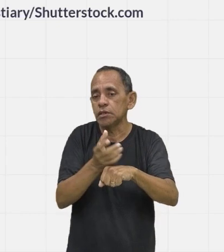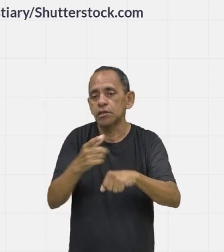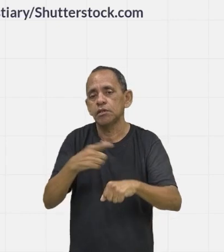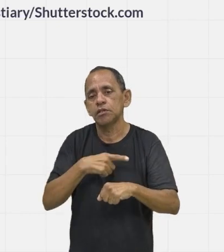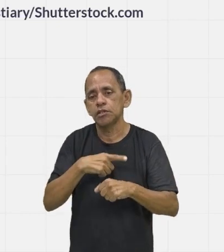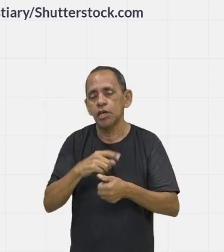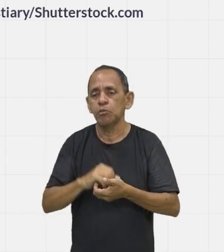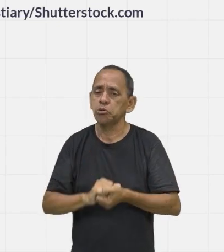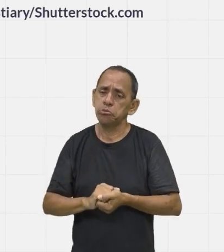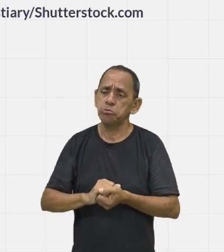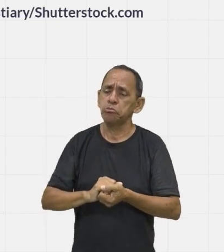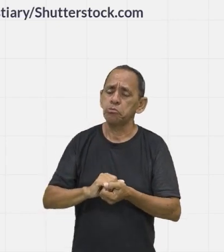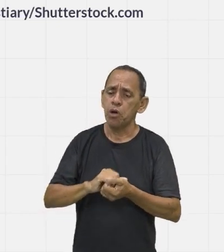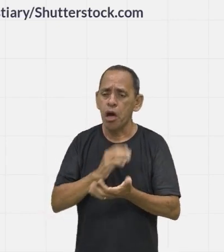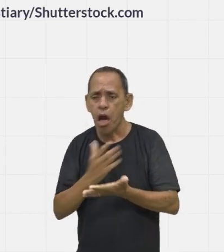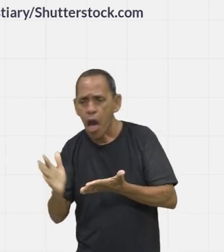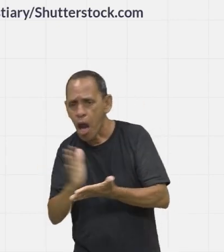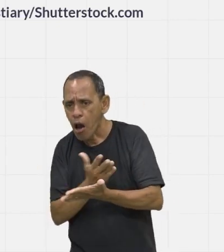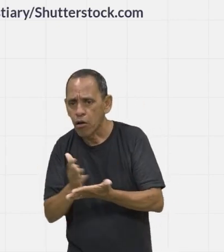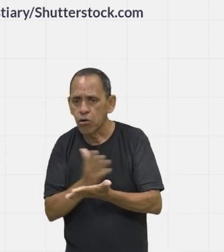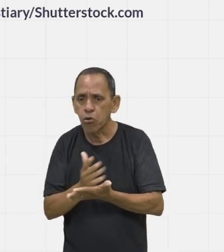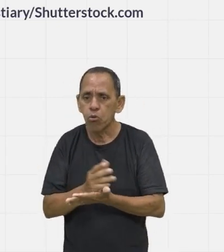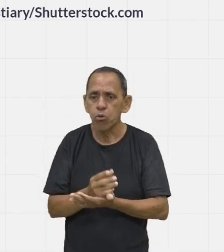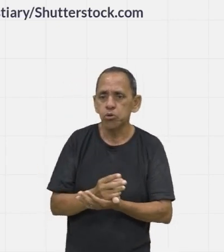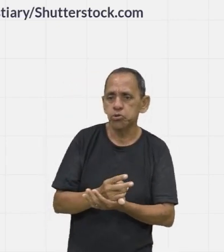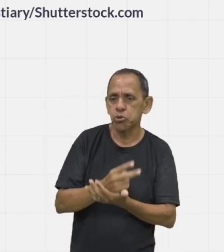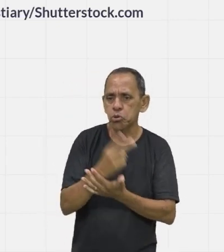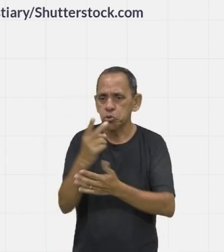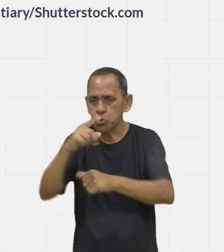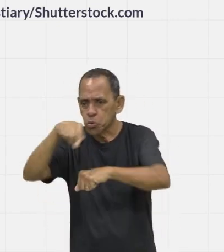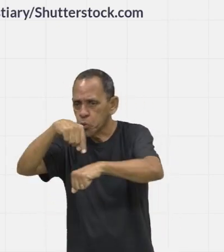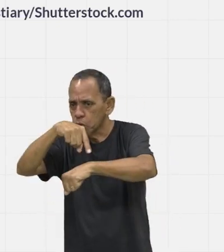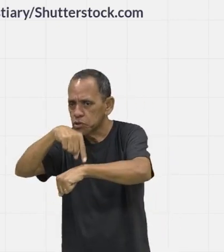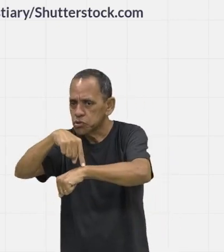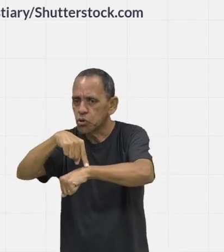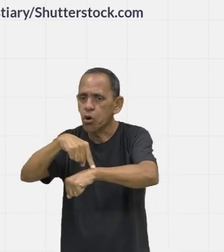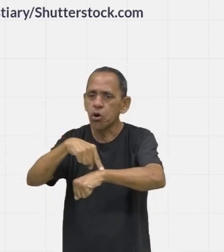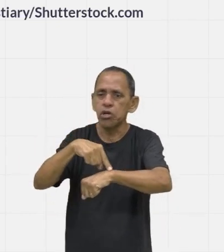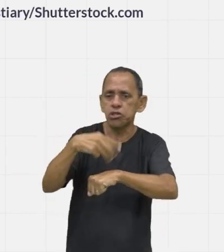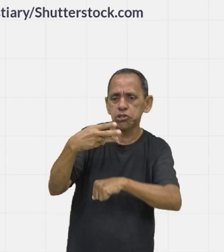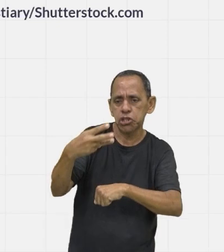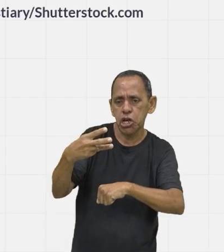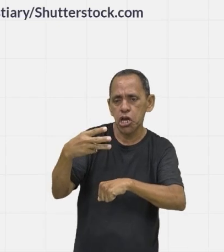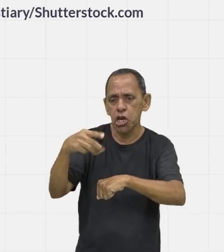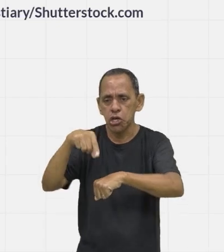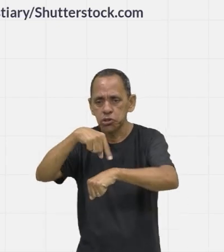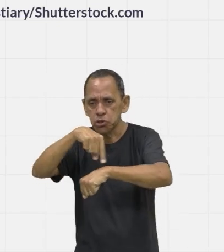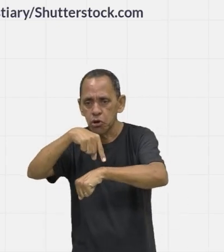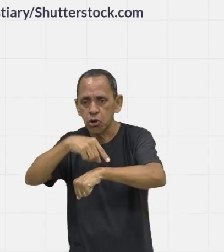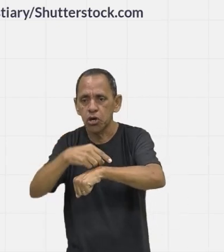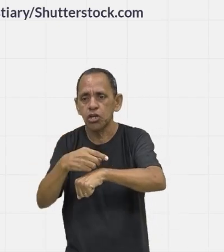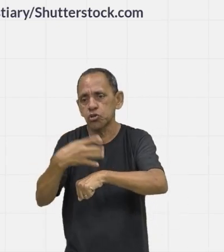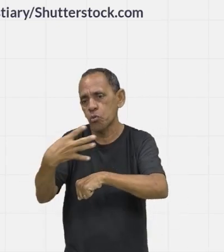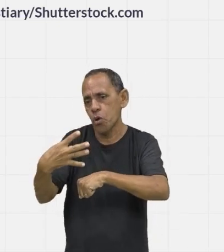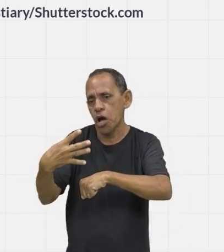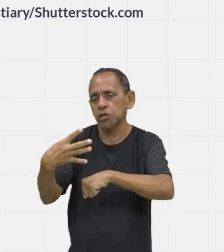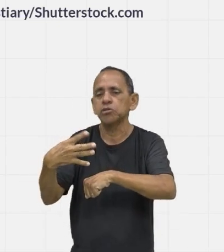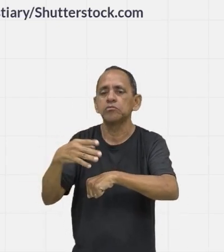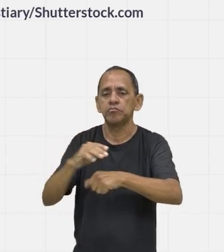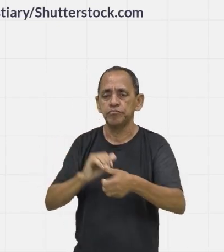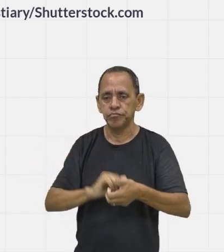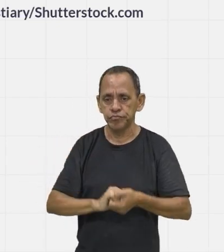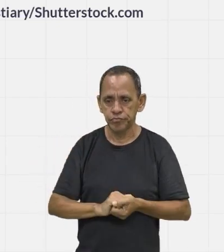com 2 unidades de estudos, com 3, com 4 é o máximo, tá? 2 é o mínimo, 4 é o